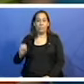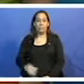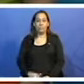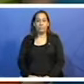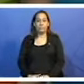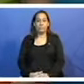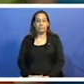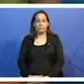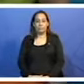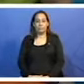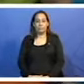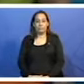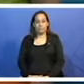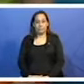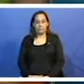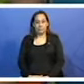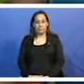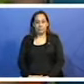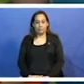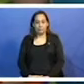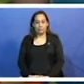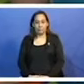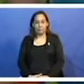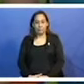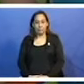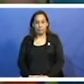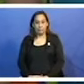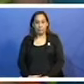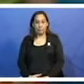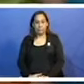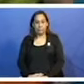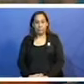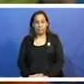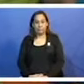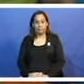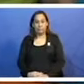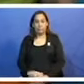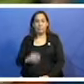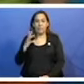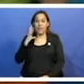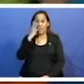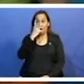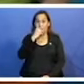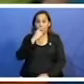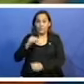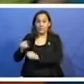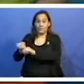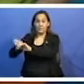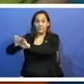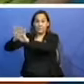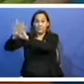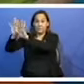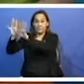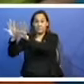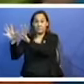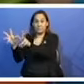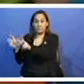V-A-O, tio, pavão. Olha lá, tamanho do rabo do pavão. Parece que um leque, não